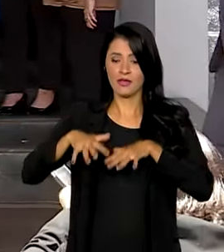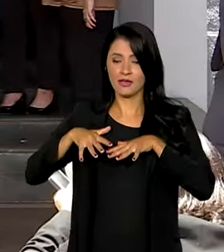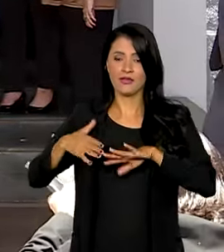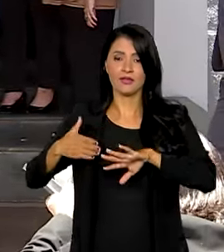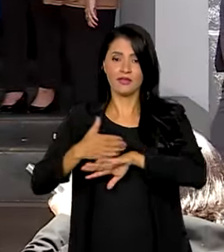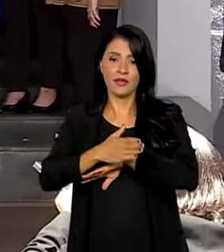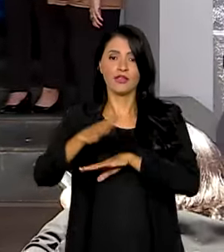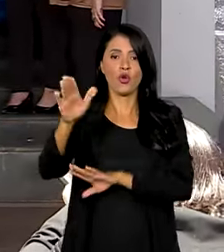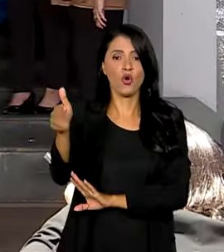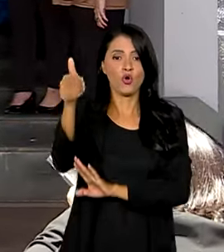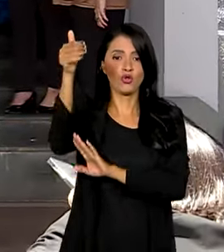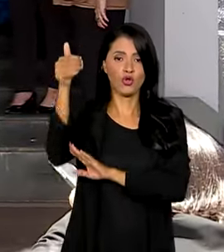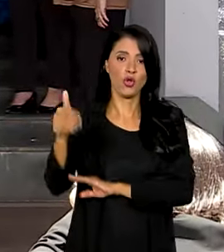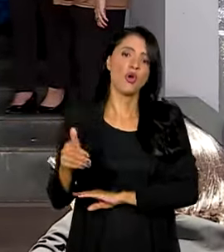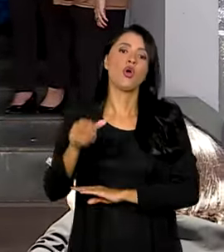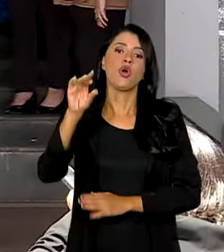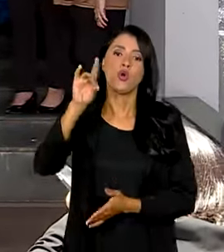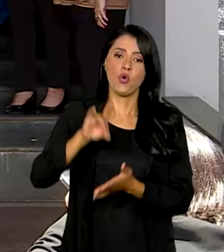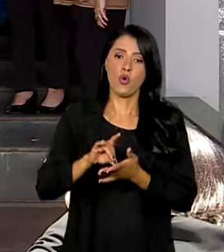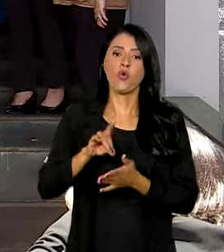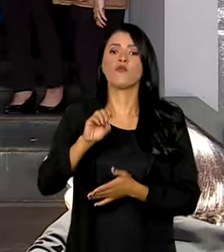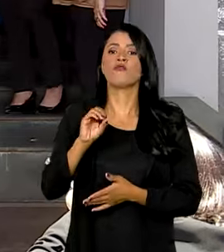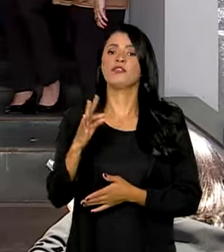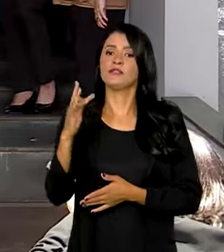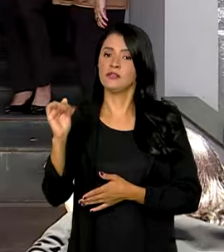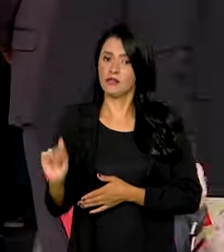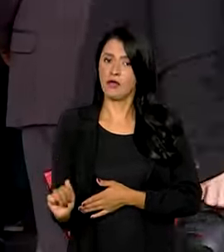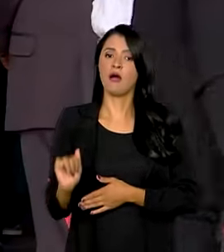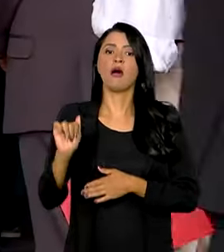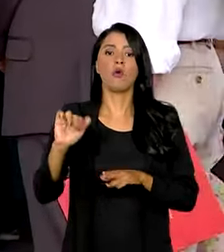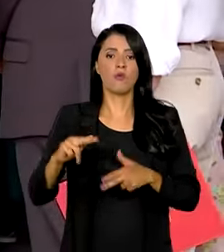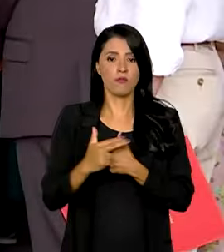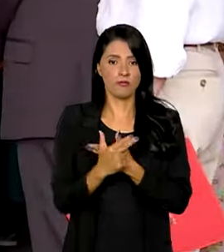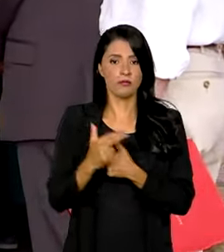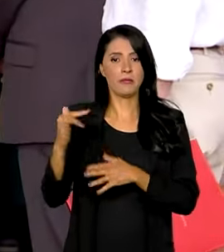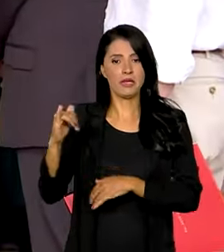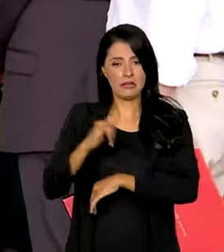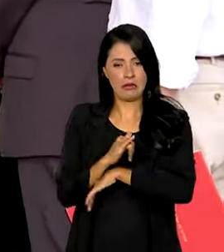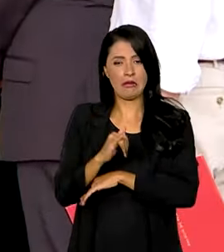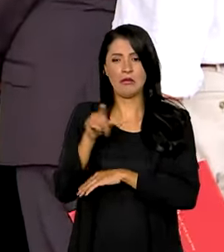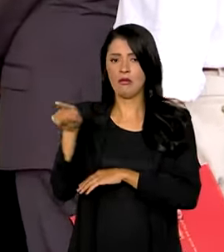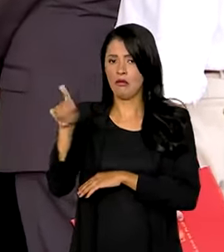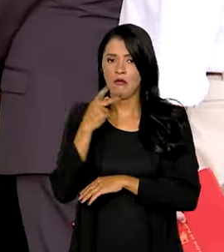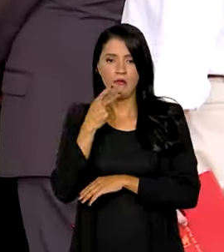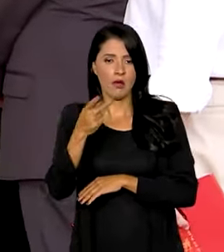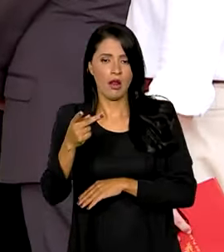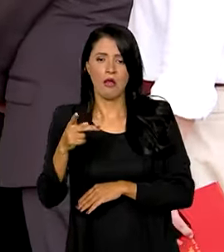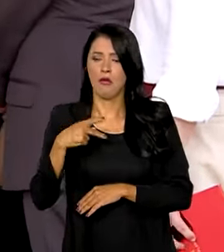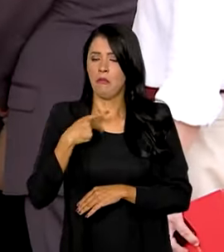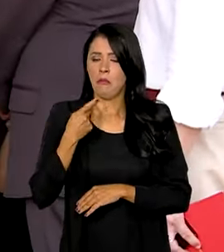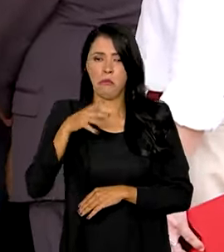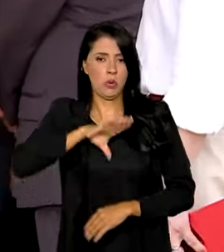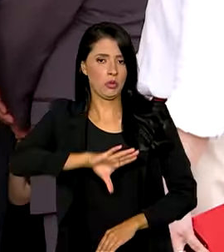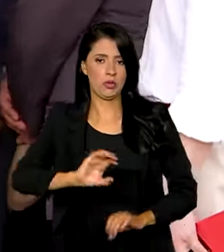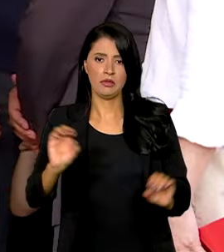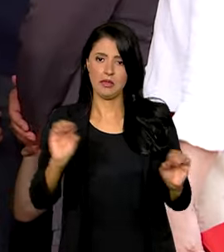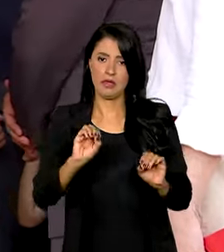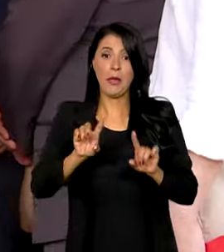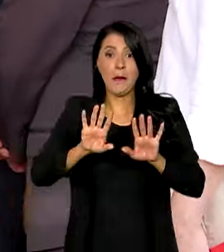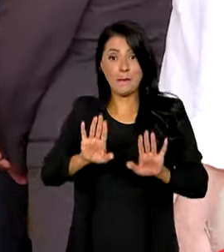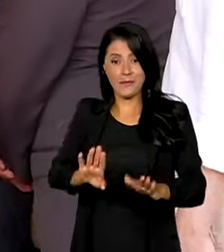de Trânsito de Oficiais, na base aérea de Brasília. Nenhum deles fala português, mas com